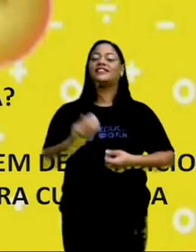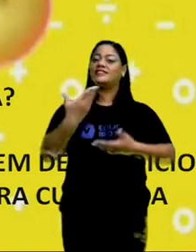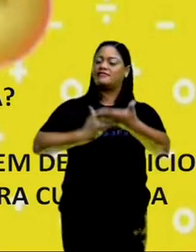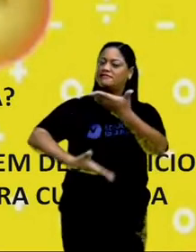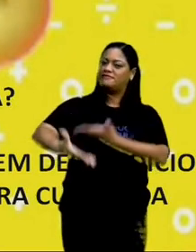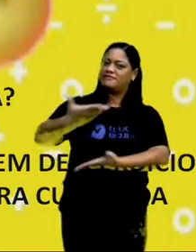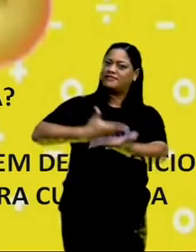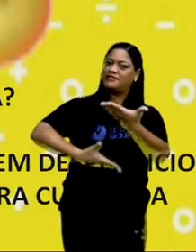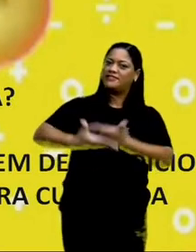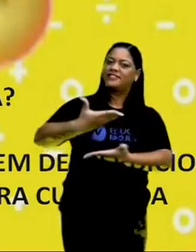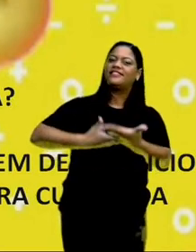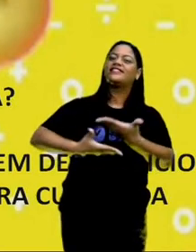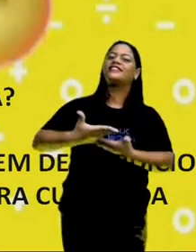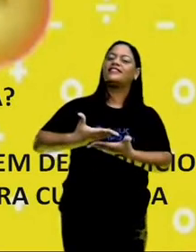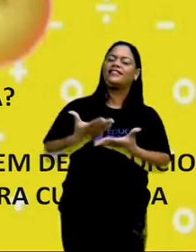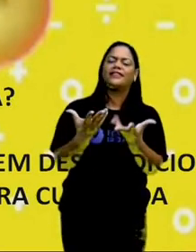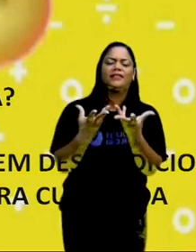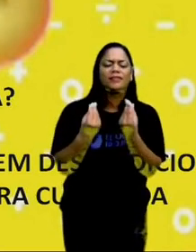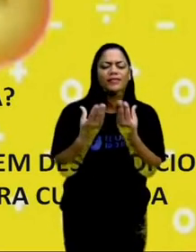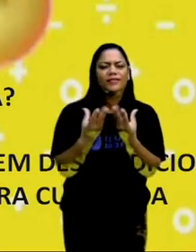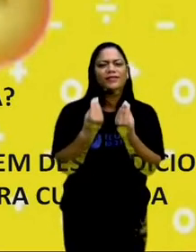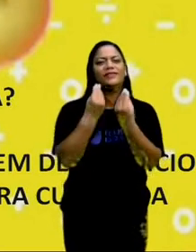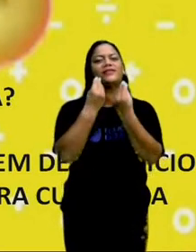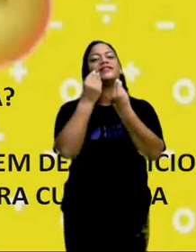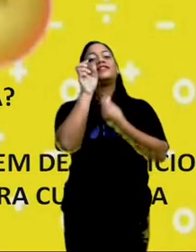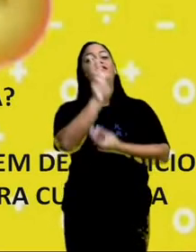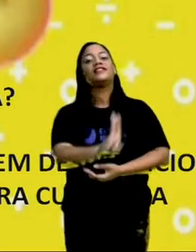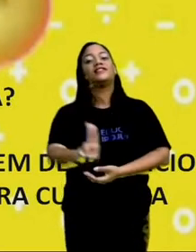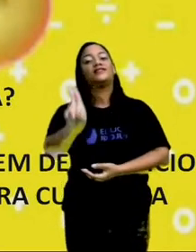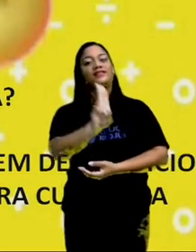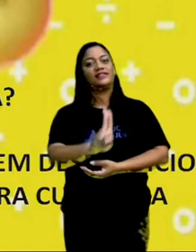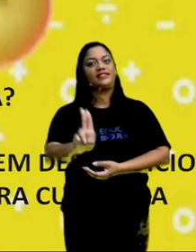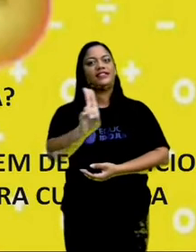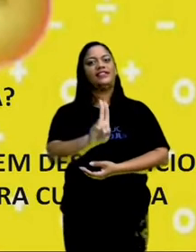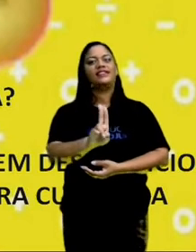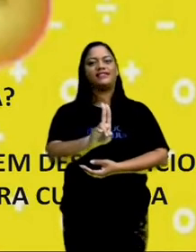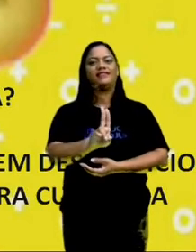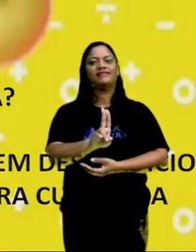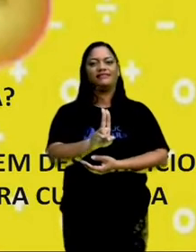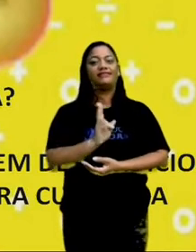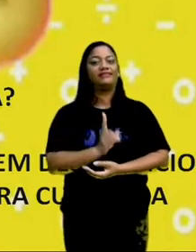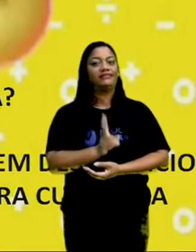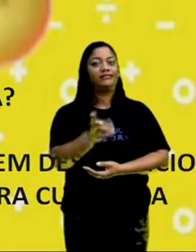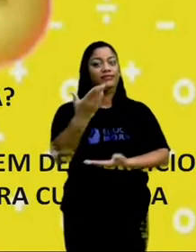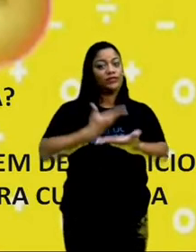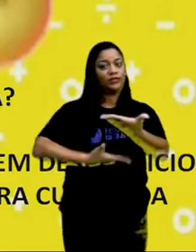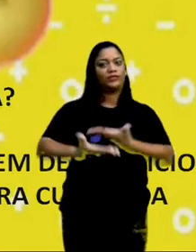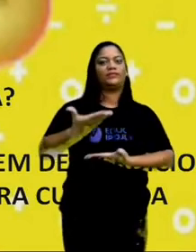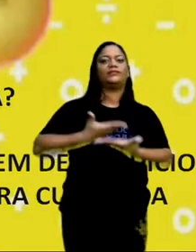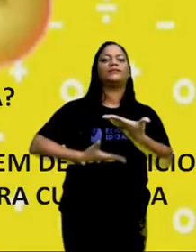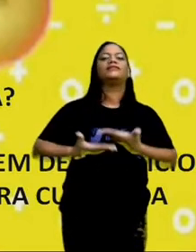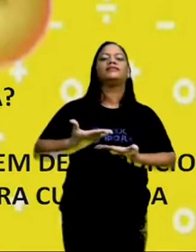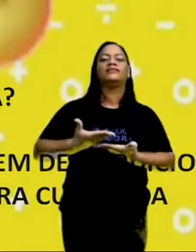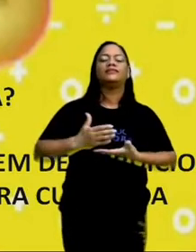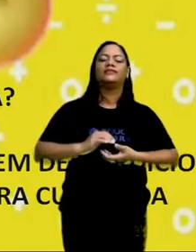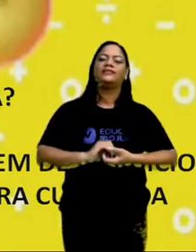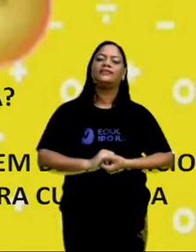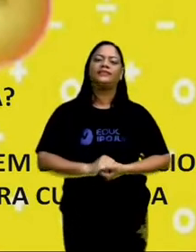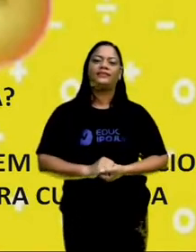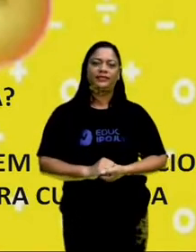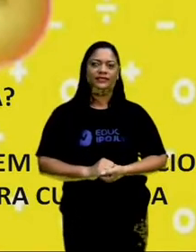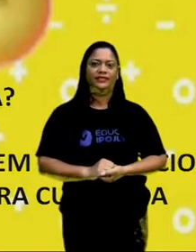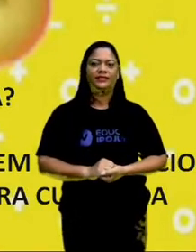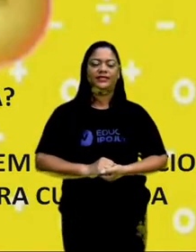cuidar muito bem delas e utilizar sem desperdício. Não deixar